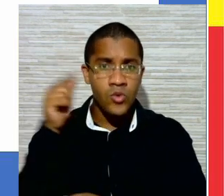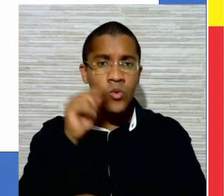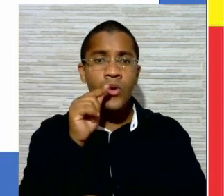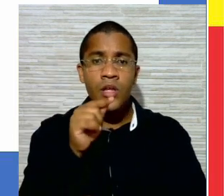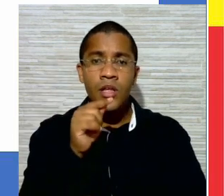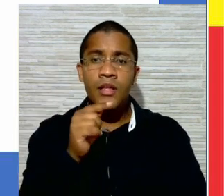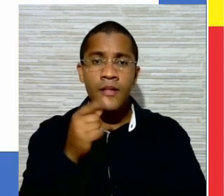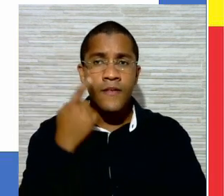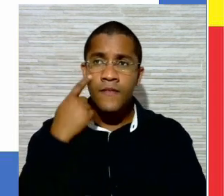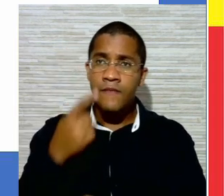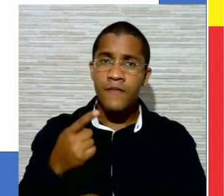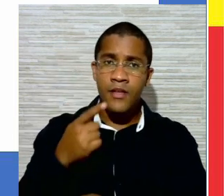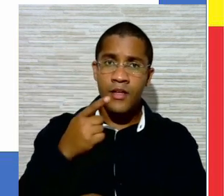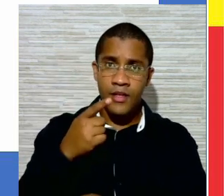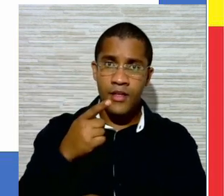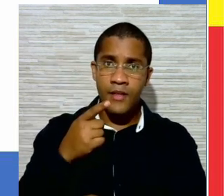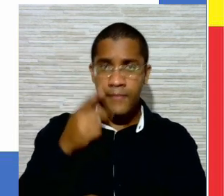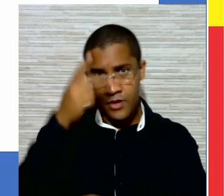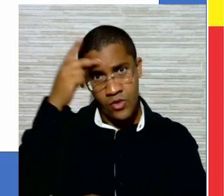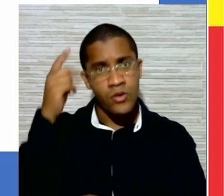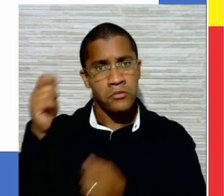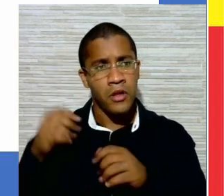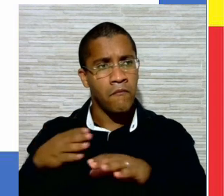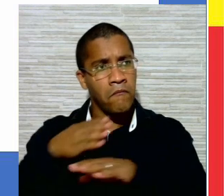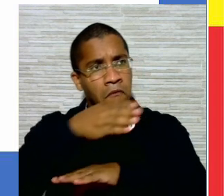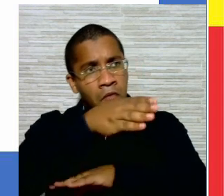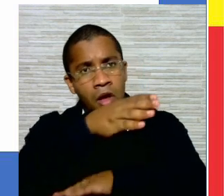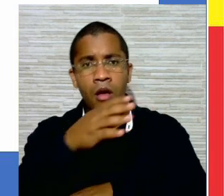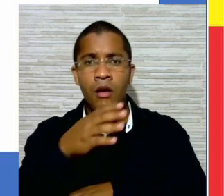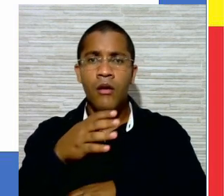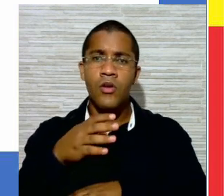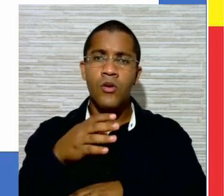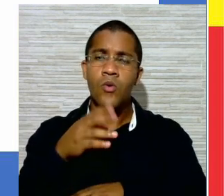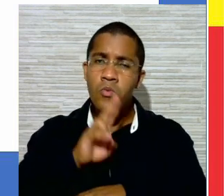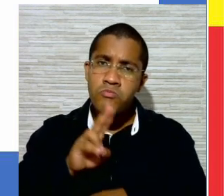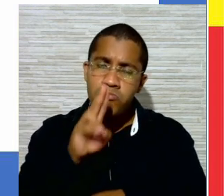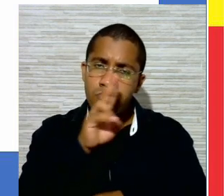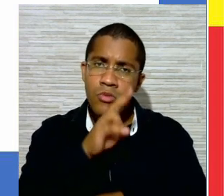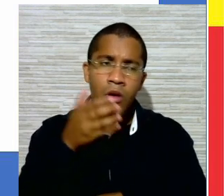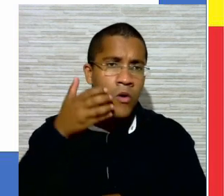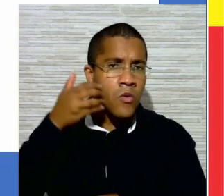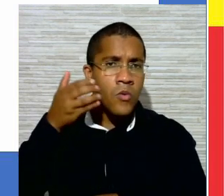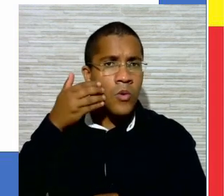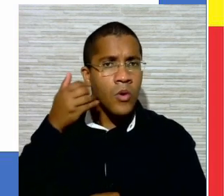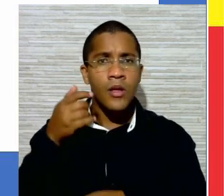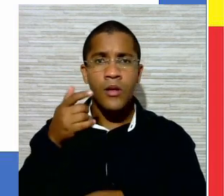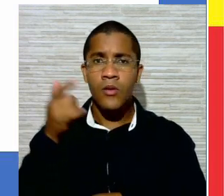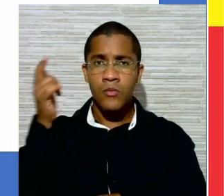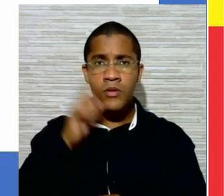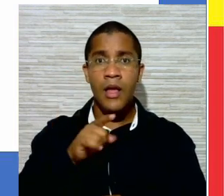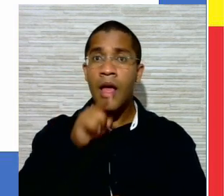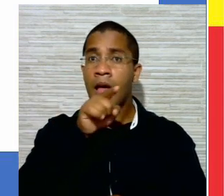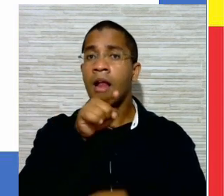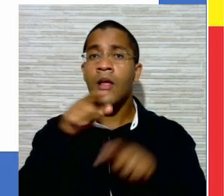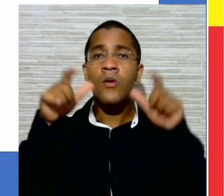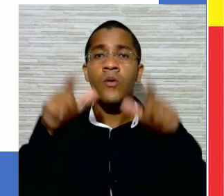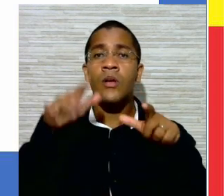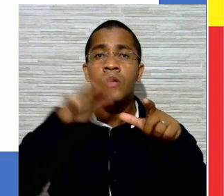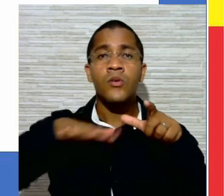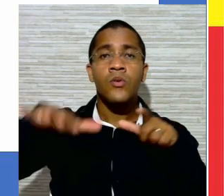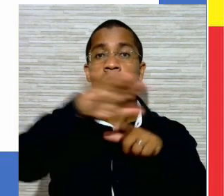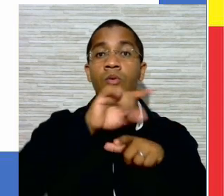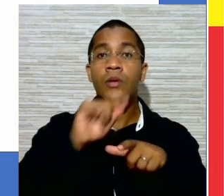que se utilizam dessa paisagem, né? Existem pessoas que usufruem dessa paisagem e isso faz com que esse ambiente